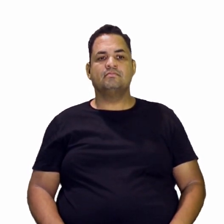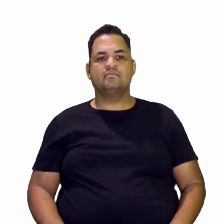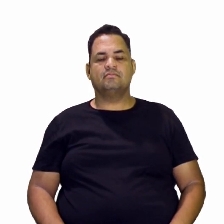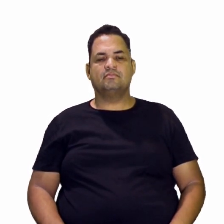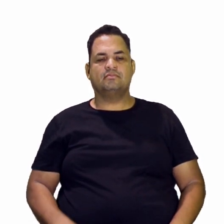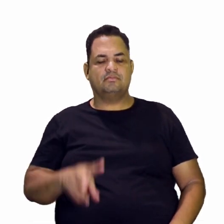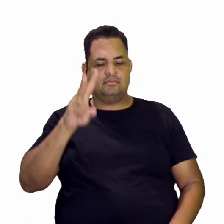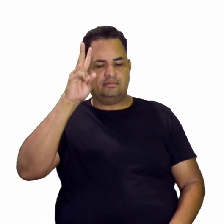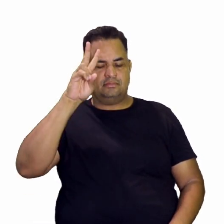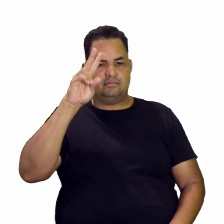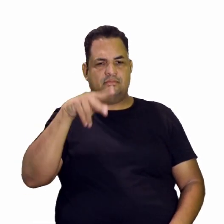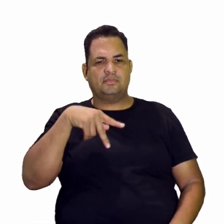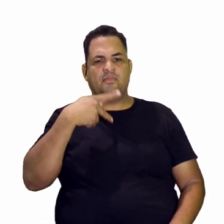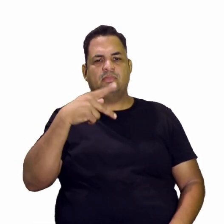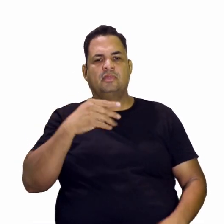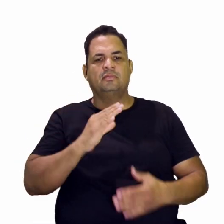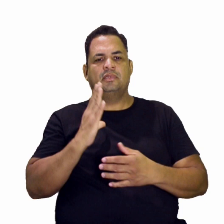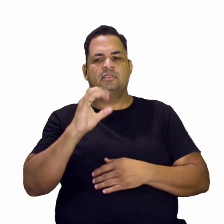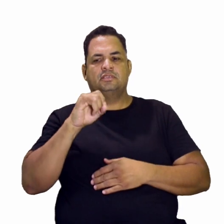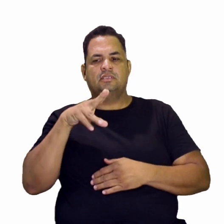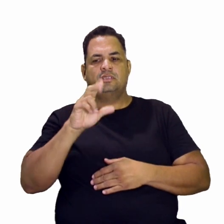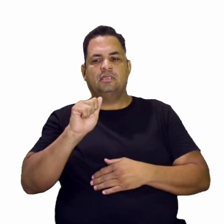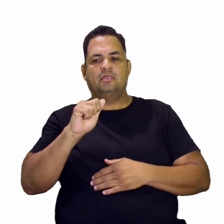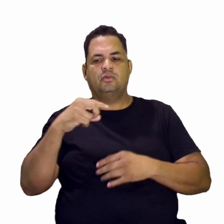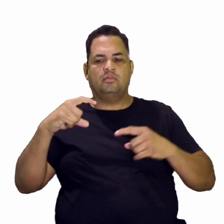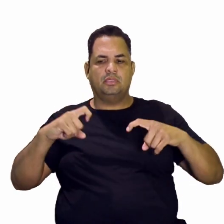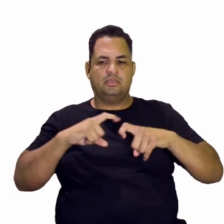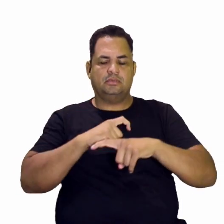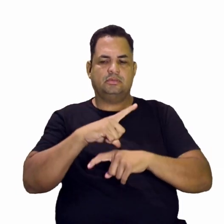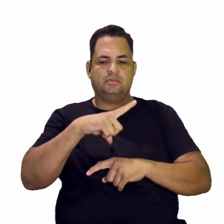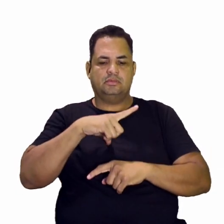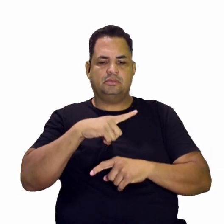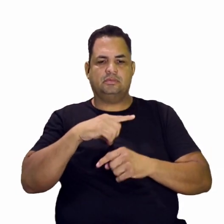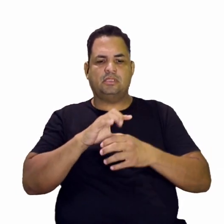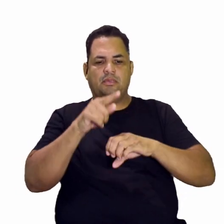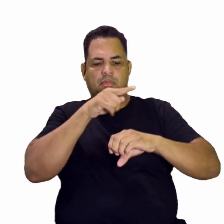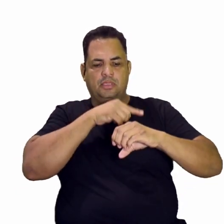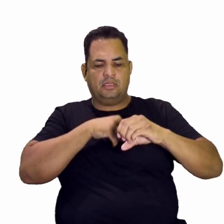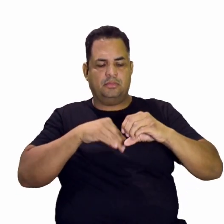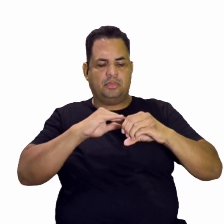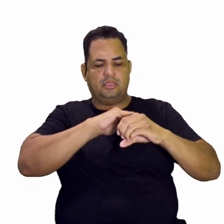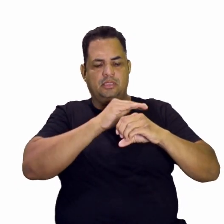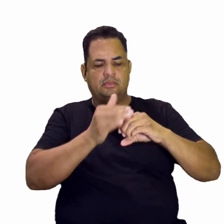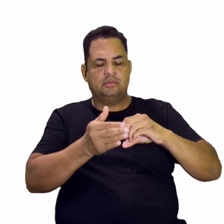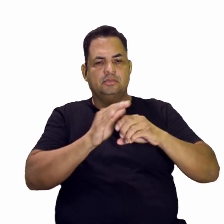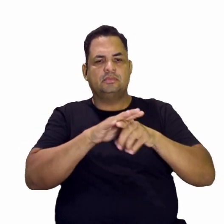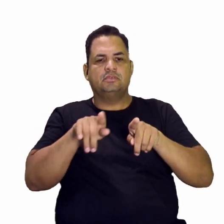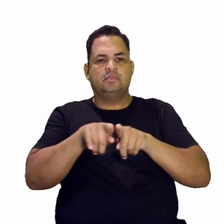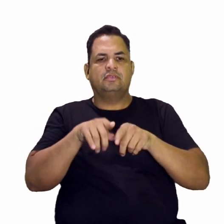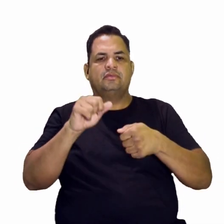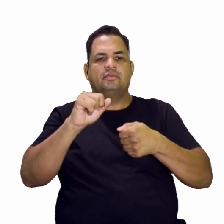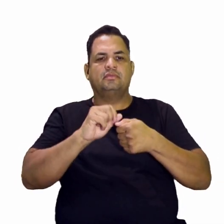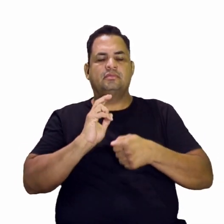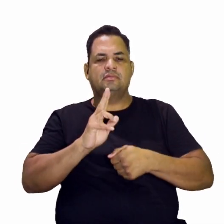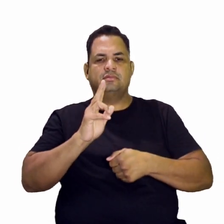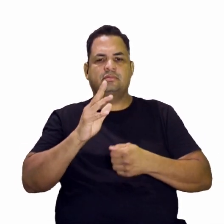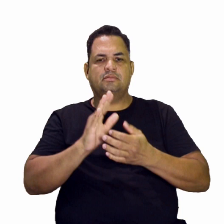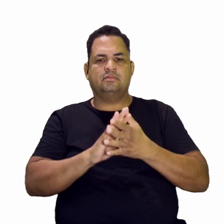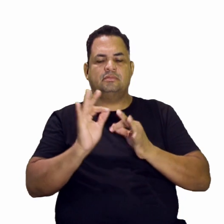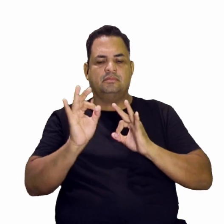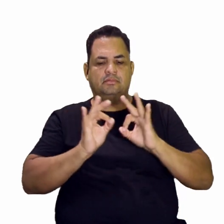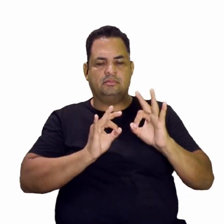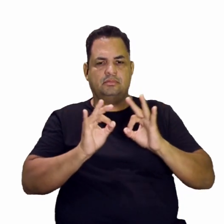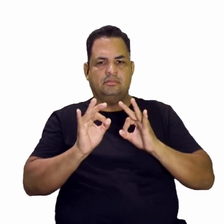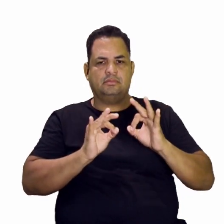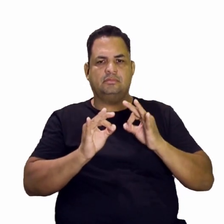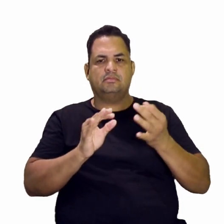Você lembra que a gente falou das cianobactérias? Elas têm membranas, né? E elas também vão fazer esse processo aí, tá? Menos elaborado